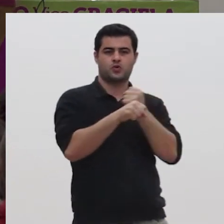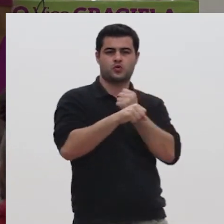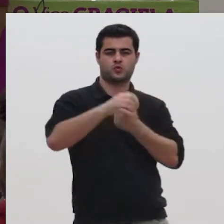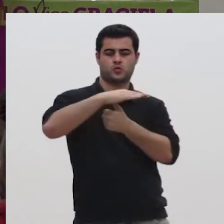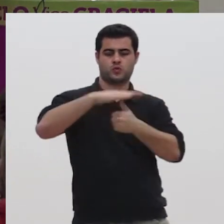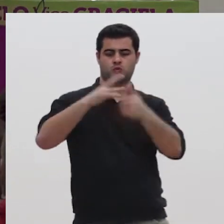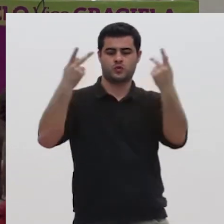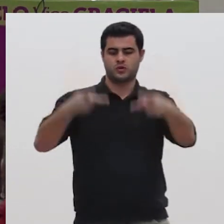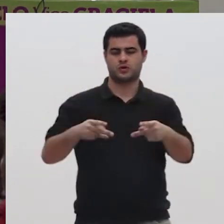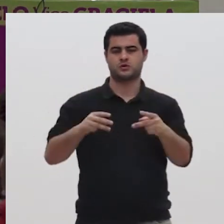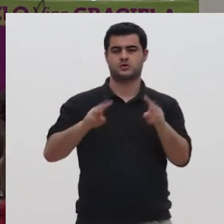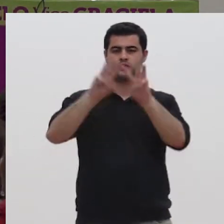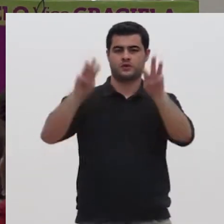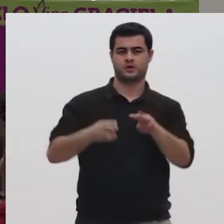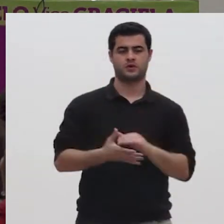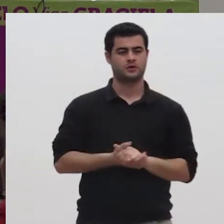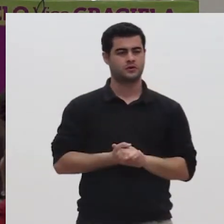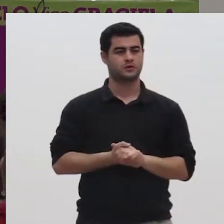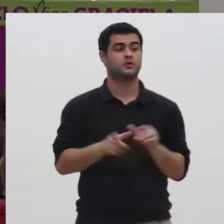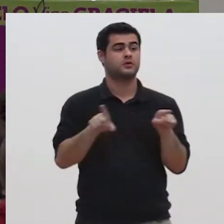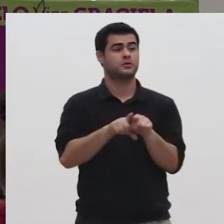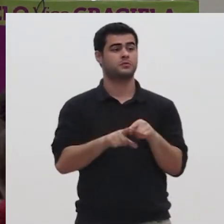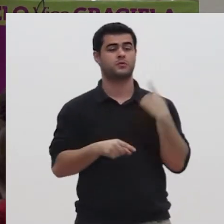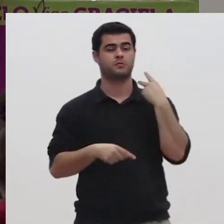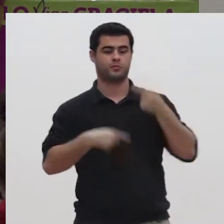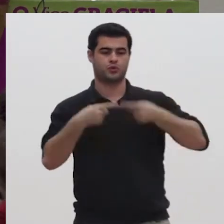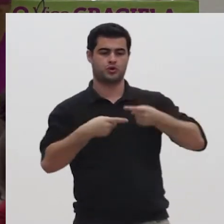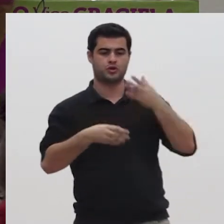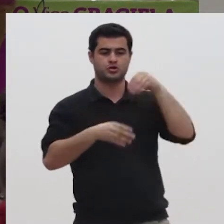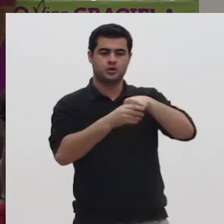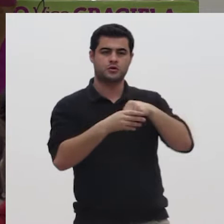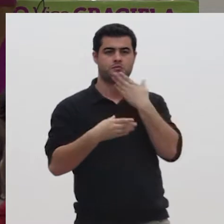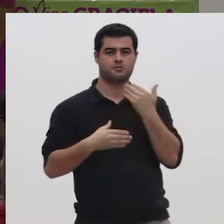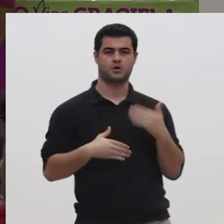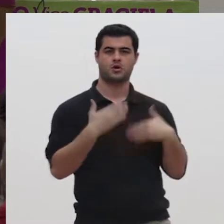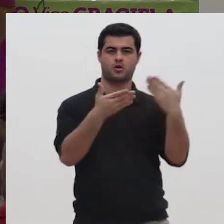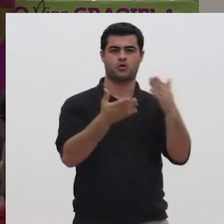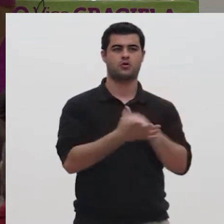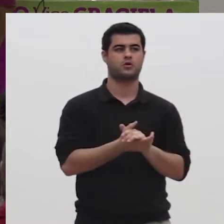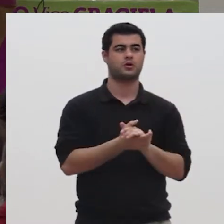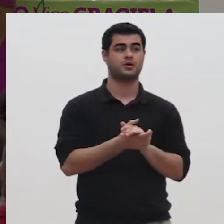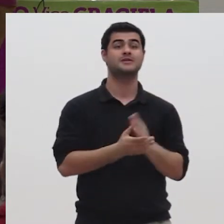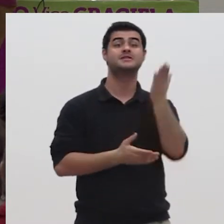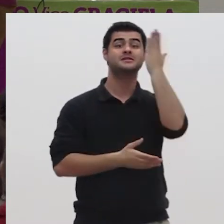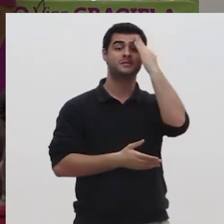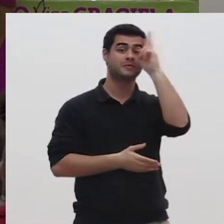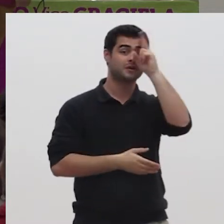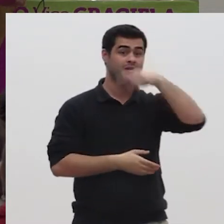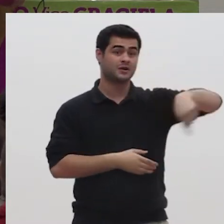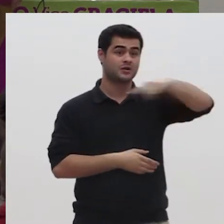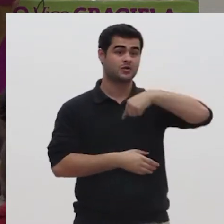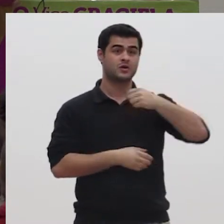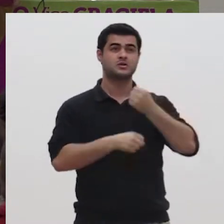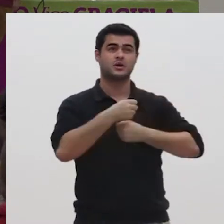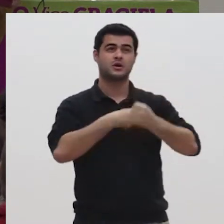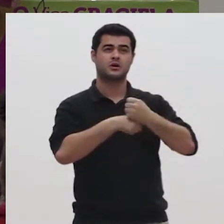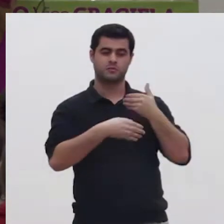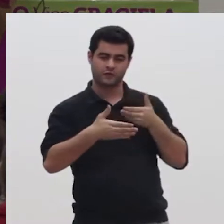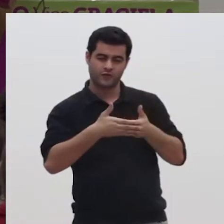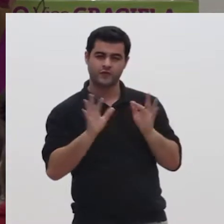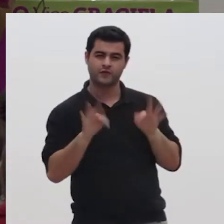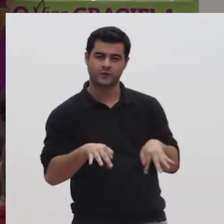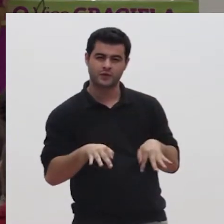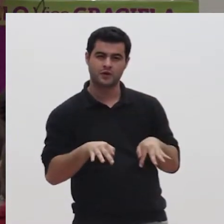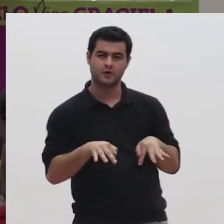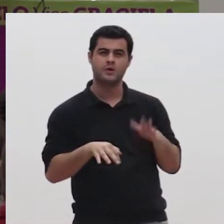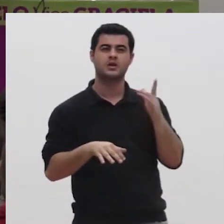UFPR. É importante que tenha melhoras políticas assim, porque é importante também lembrar que nesse ano, no final do ano passado, enquanto era